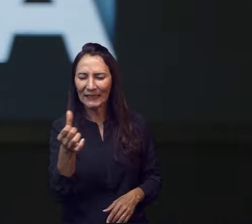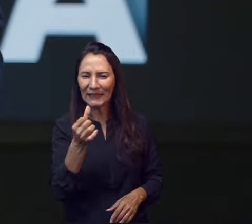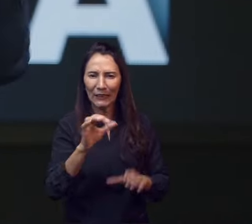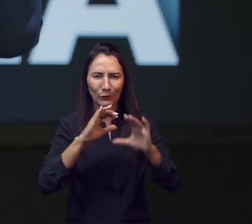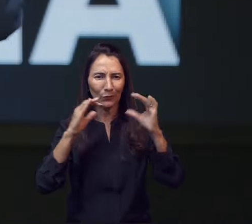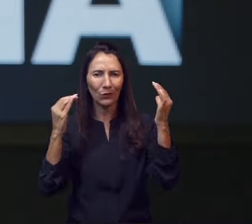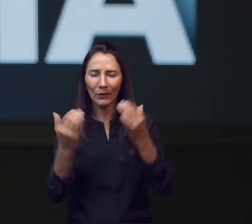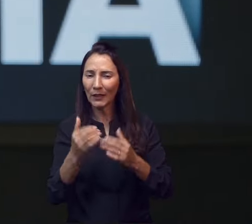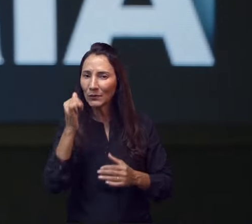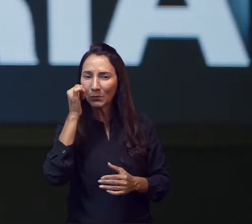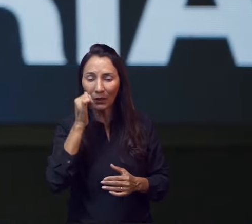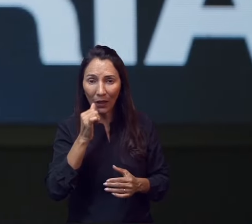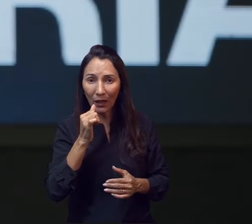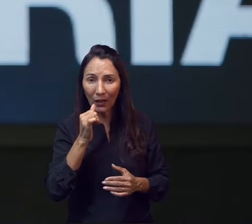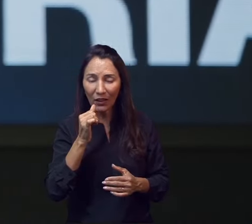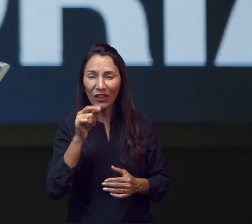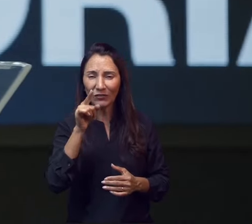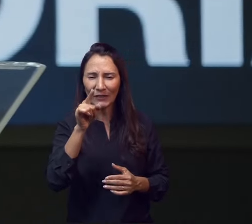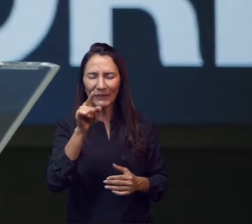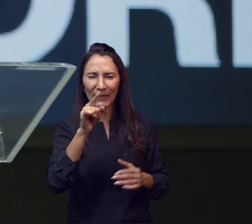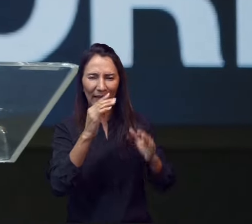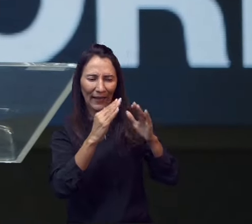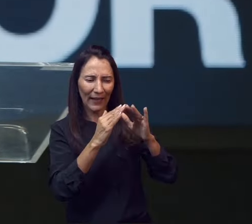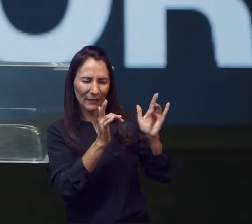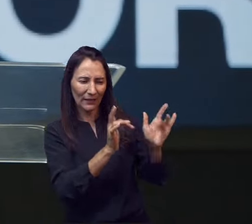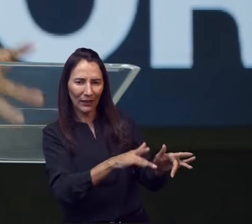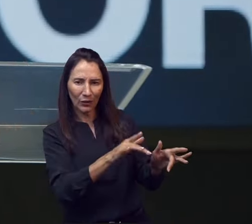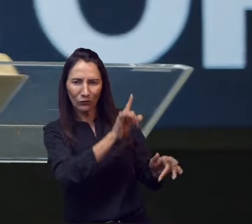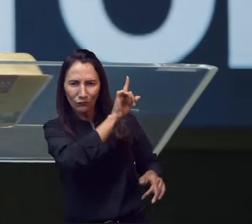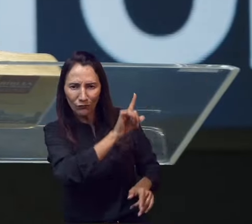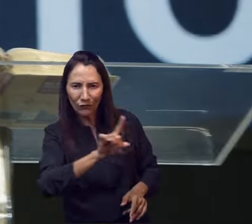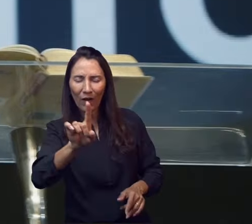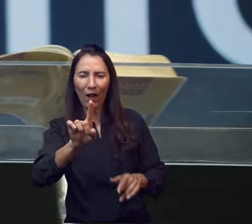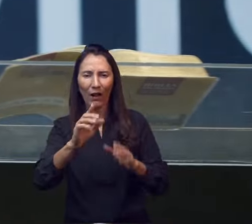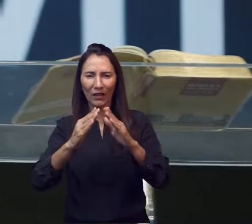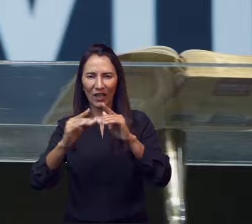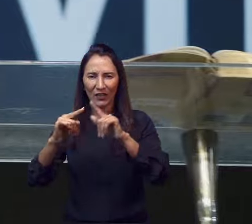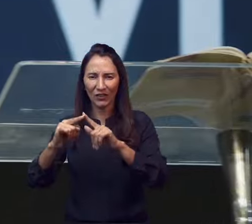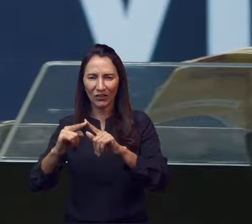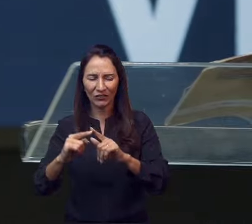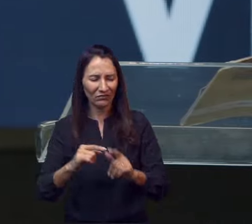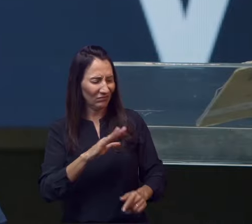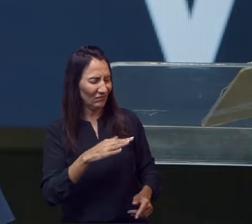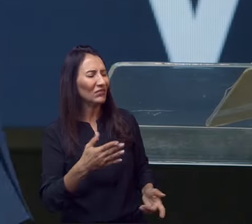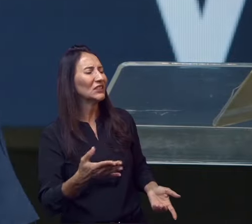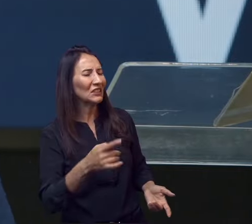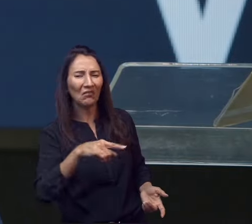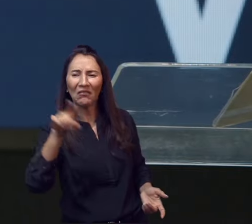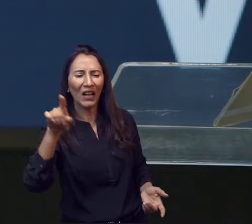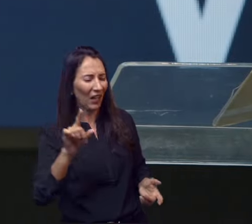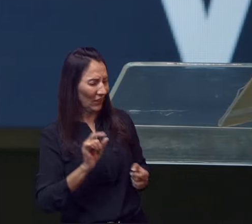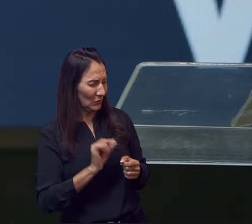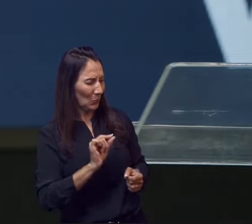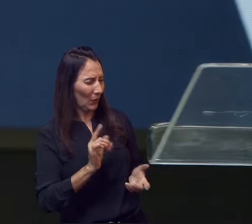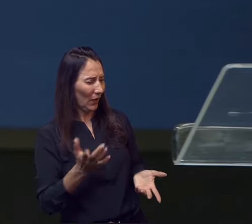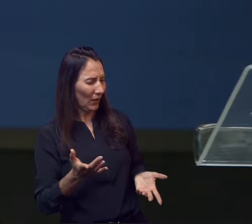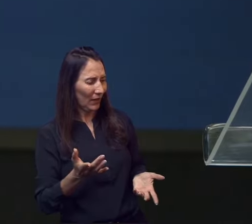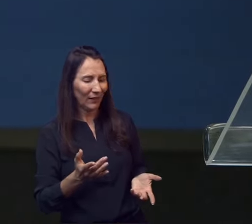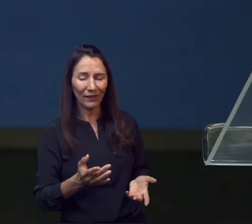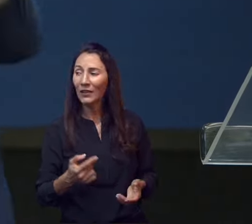Mulheres eu vou para casa de Deus e alguém talvez disse você vai fazer o que lá no meio dessa guerra eu vou